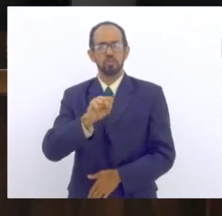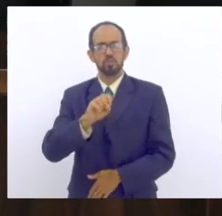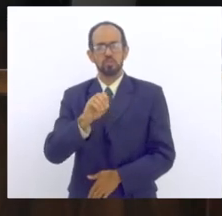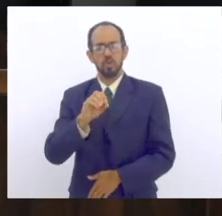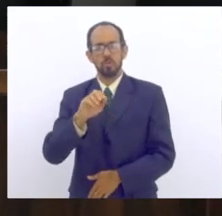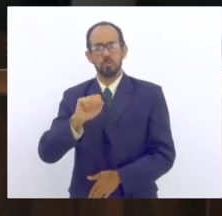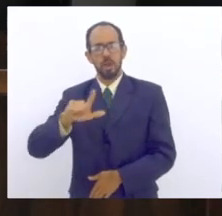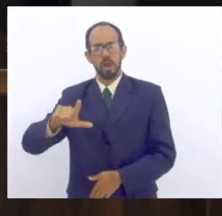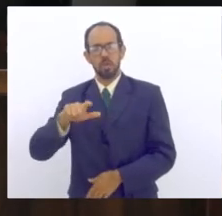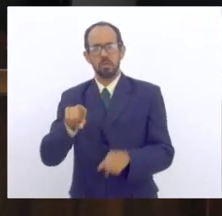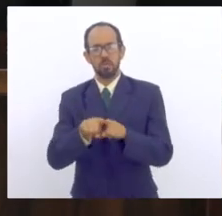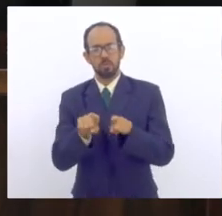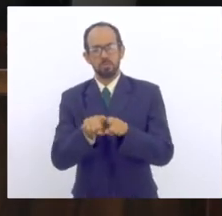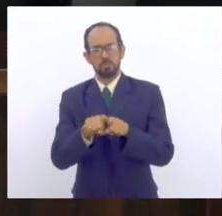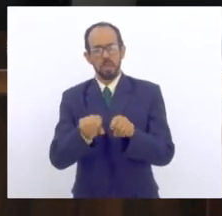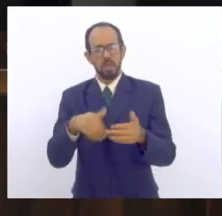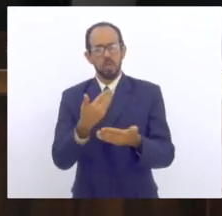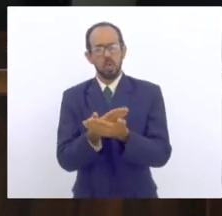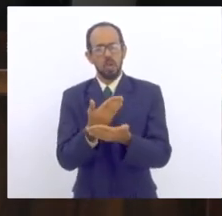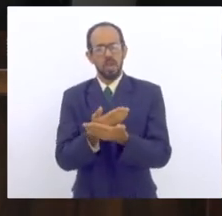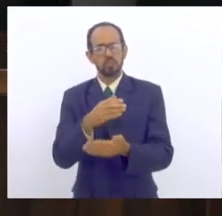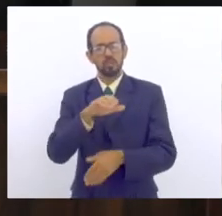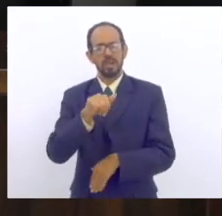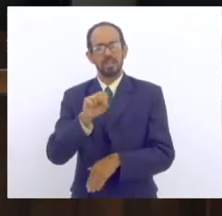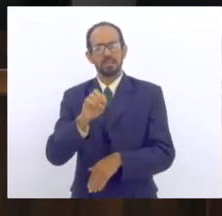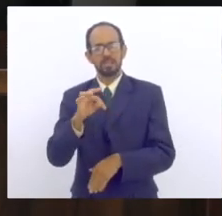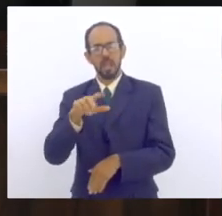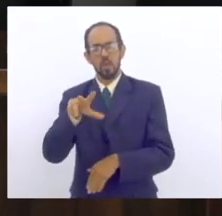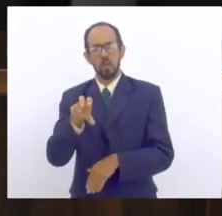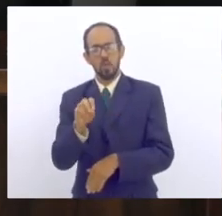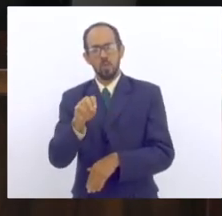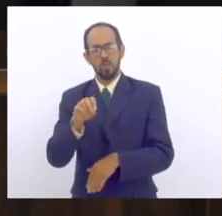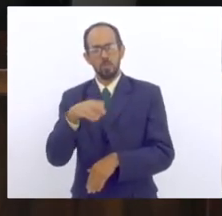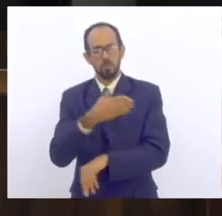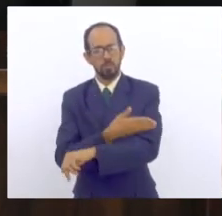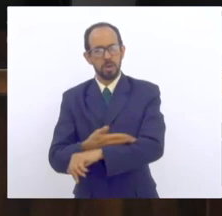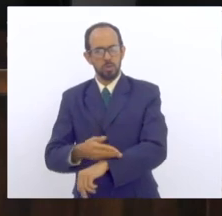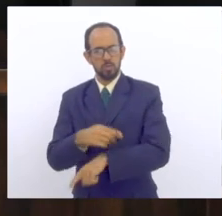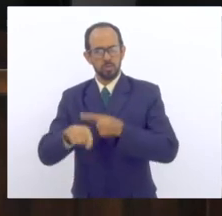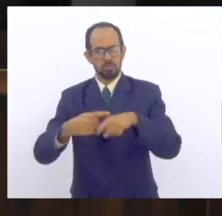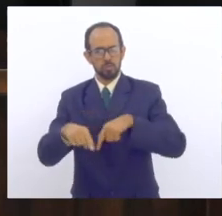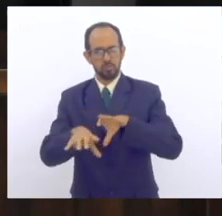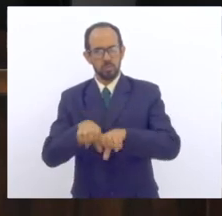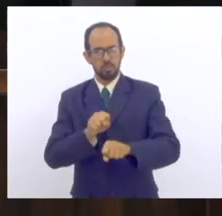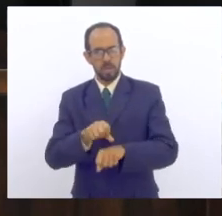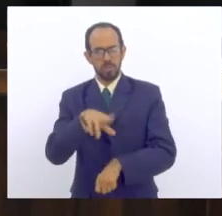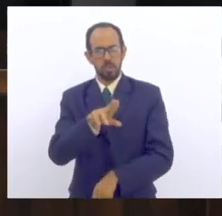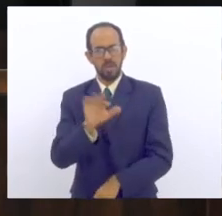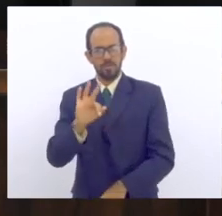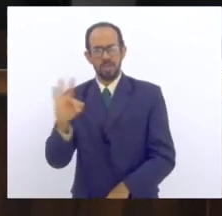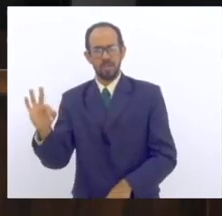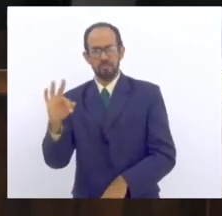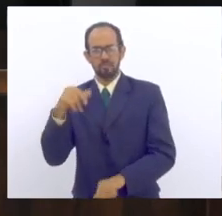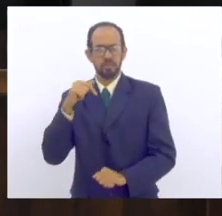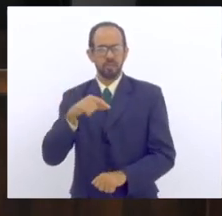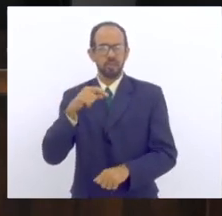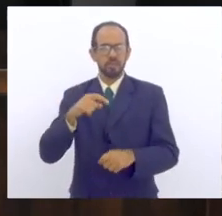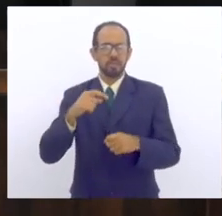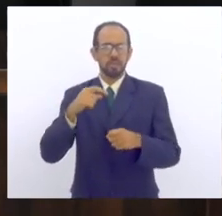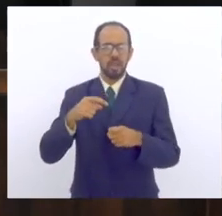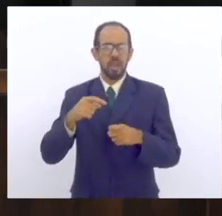Branco e no liceu do Ceará tendo se formado pela faculdade de Fluminense de medicina em 1946